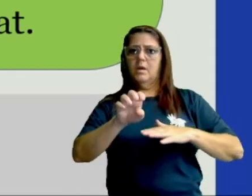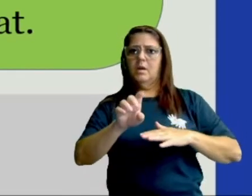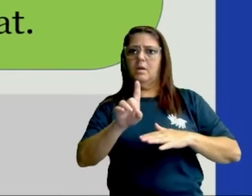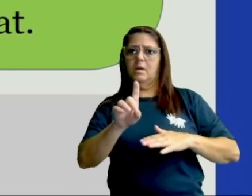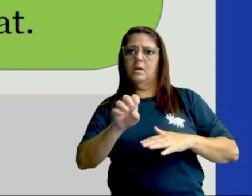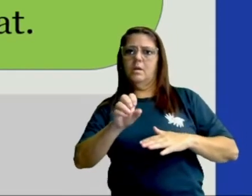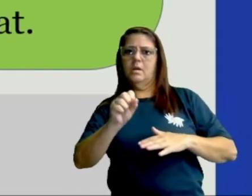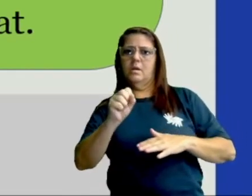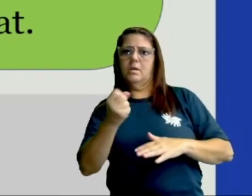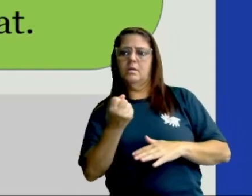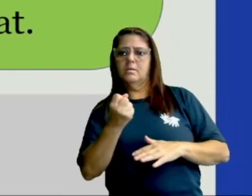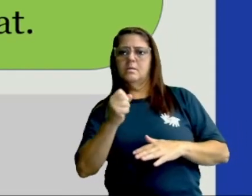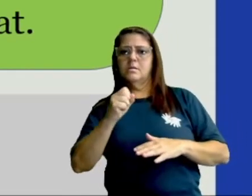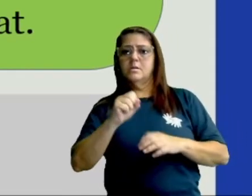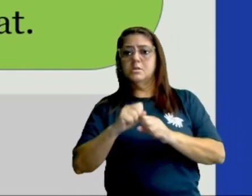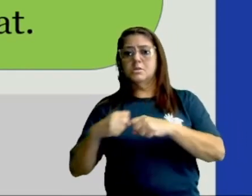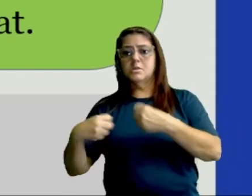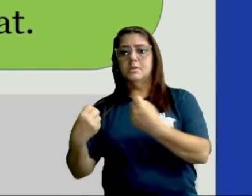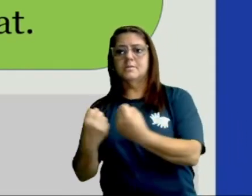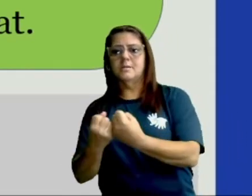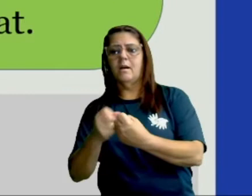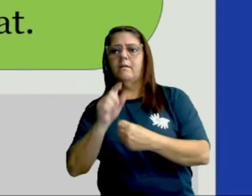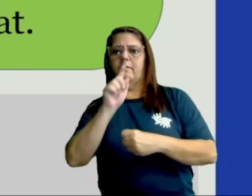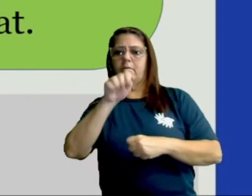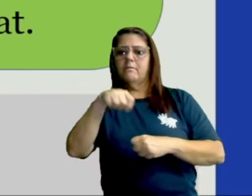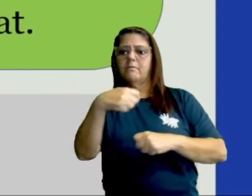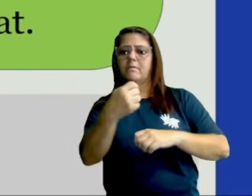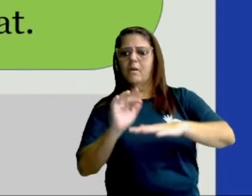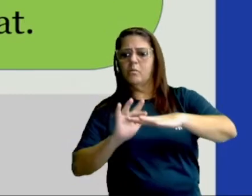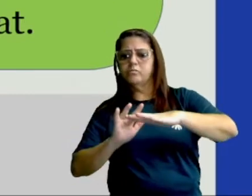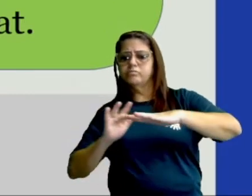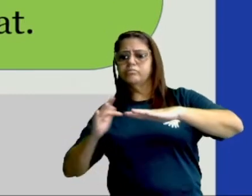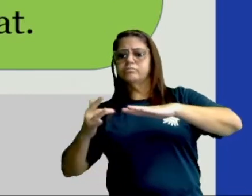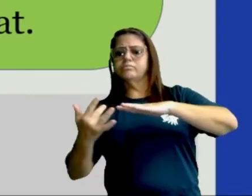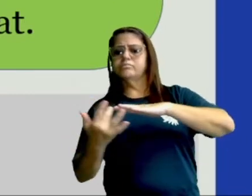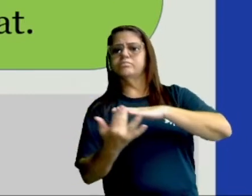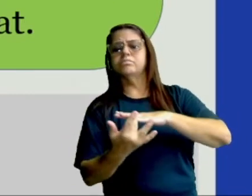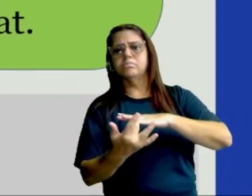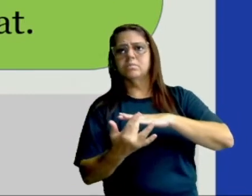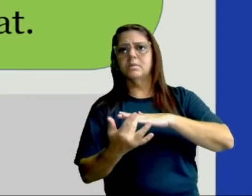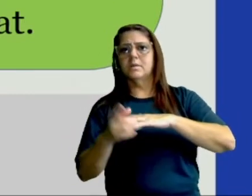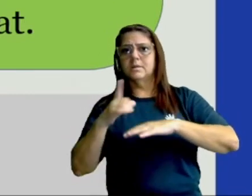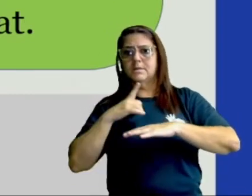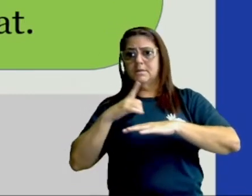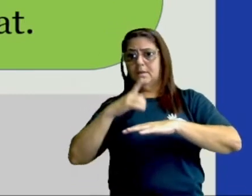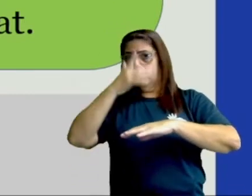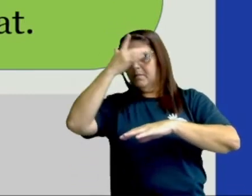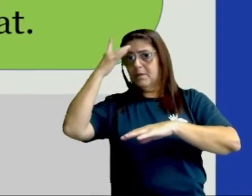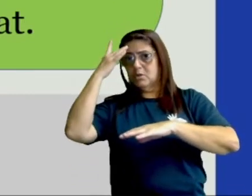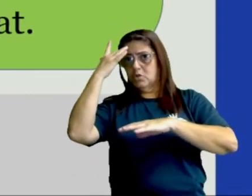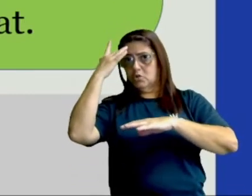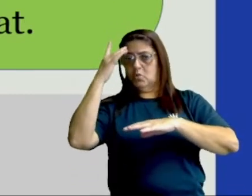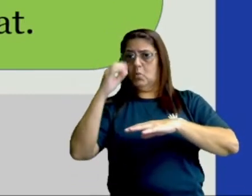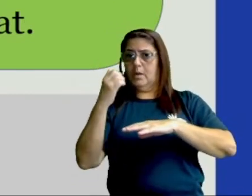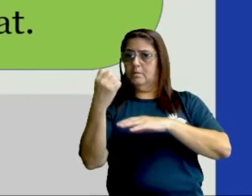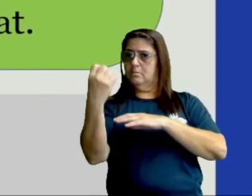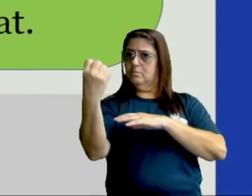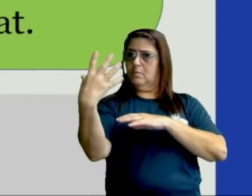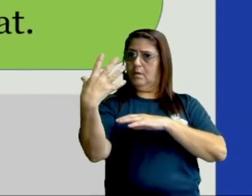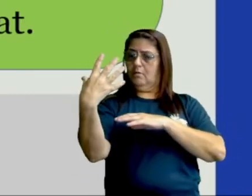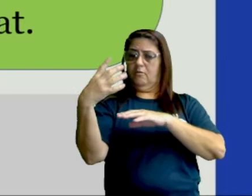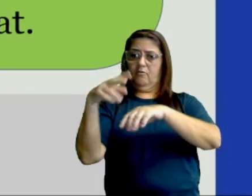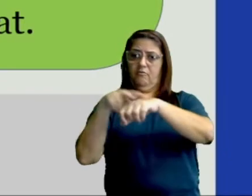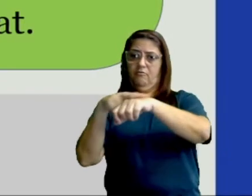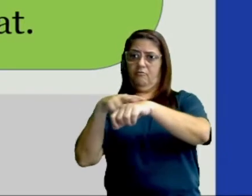tem um monte, gente. Essa interação aí é em tempo real. Sempre tem alguém aí online ou terá alguém online, na